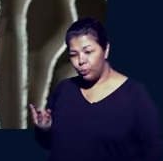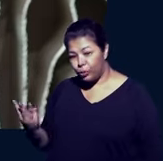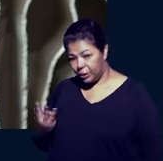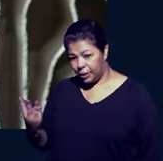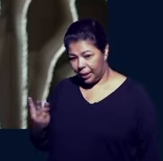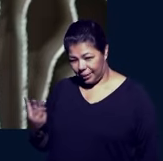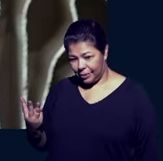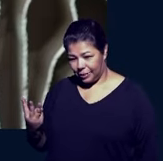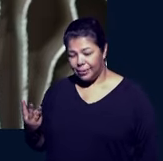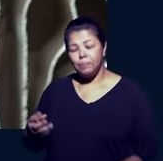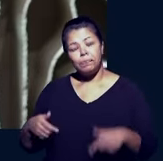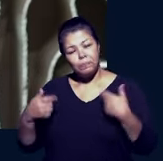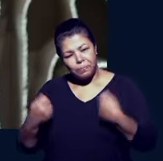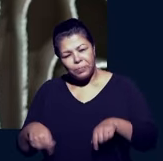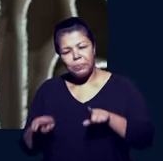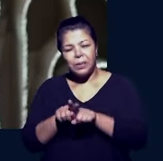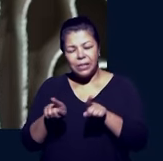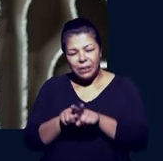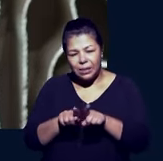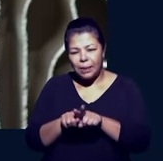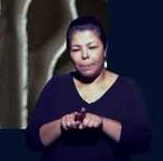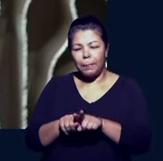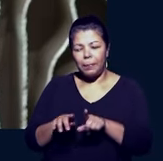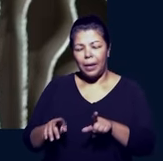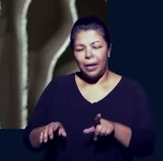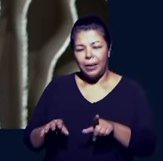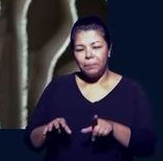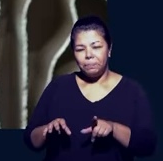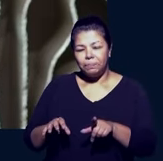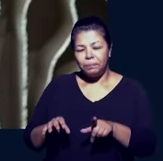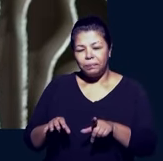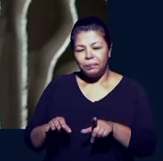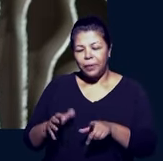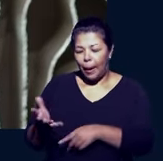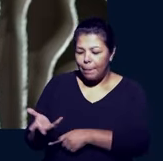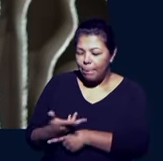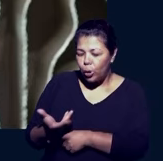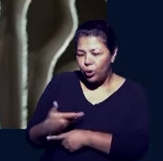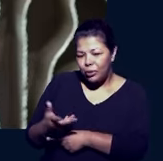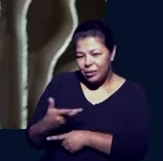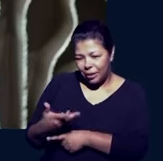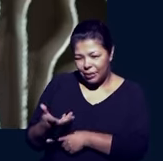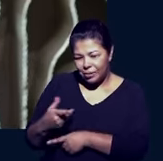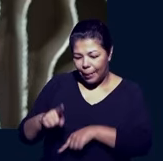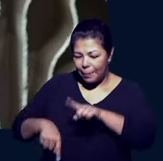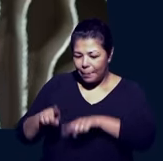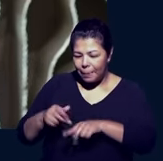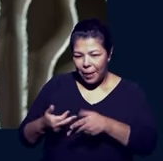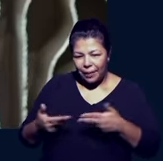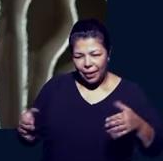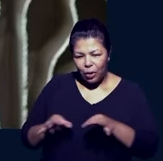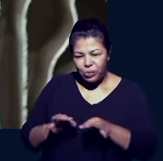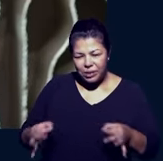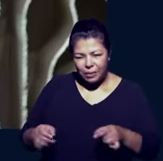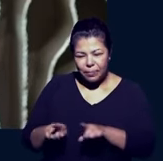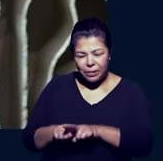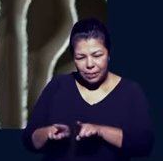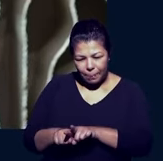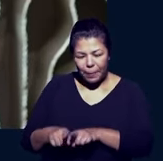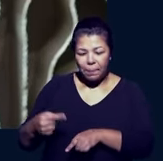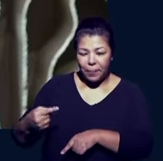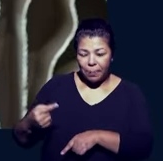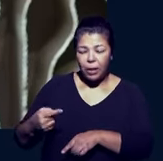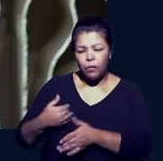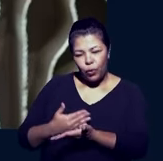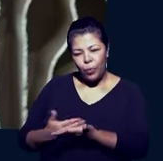a processar o produto primário como como a FSB o faz eh depende D questões de infraestrutura então eu começo com a